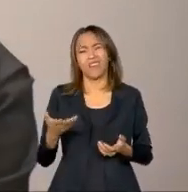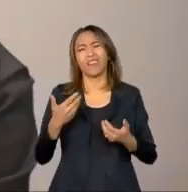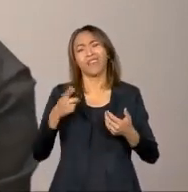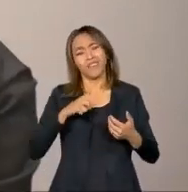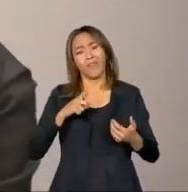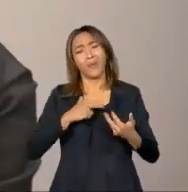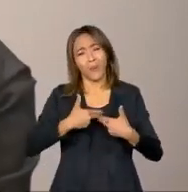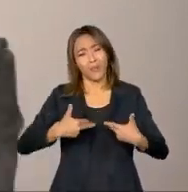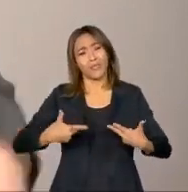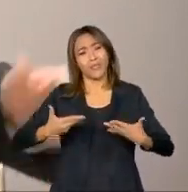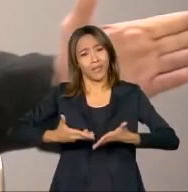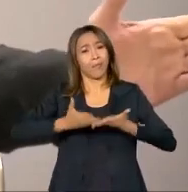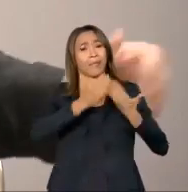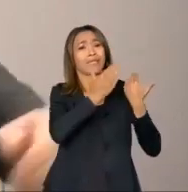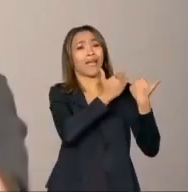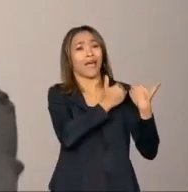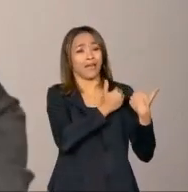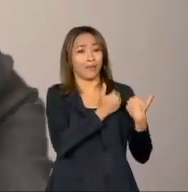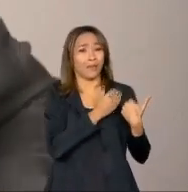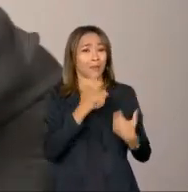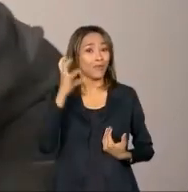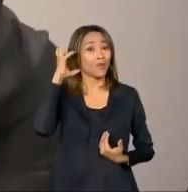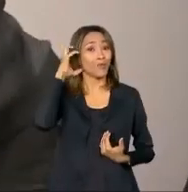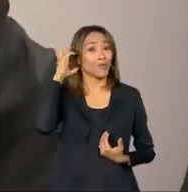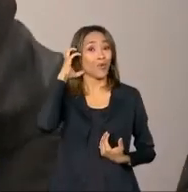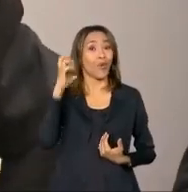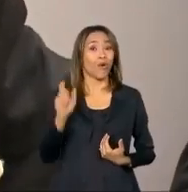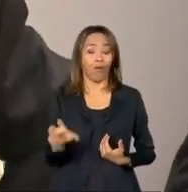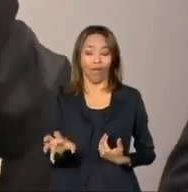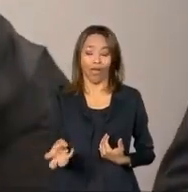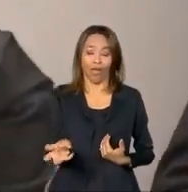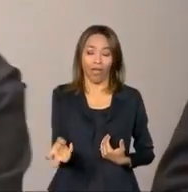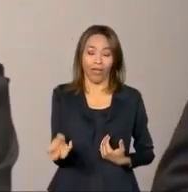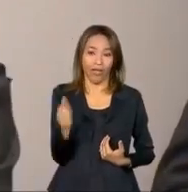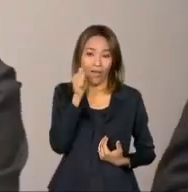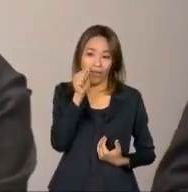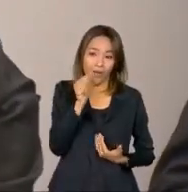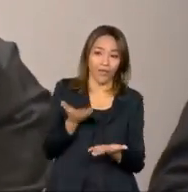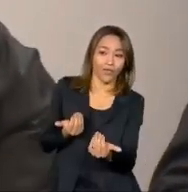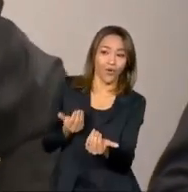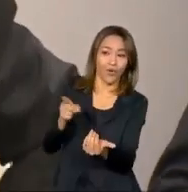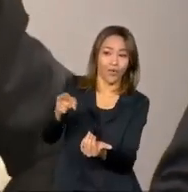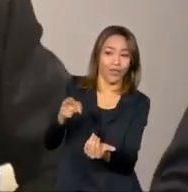passado, viu, nossa chefa do Banco do Brasil, a Carla.